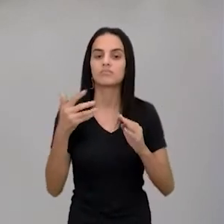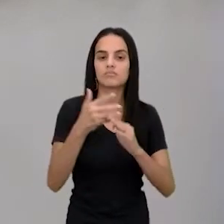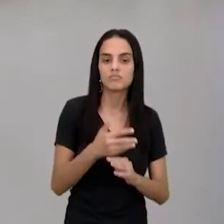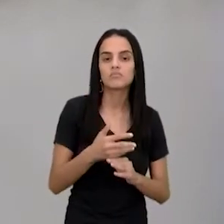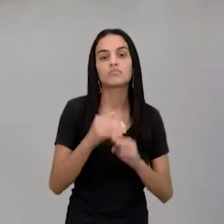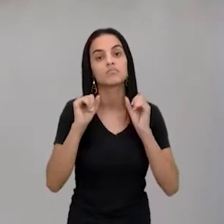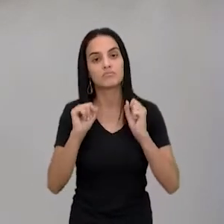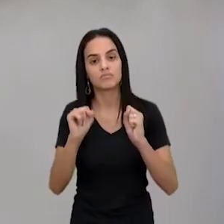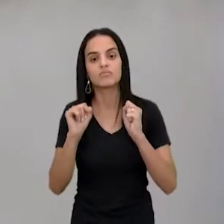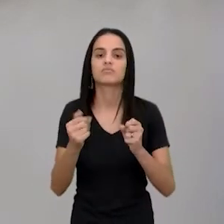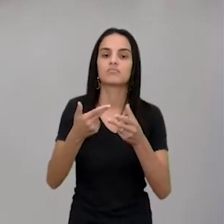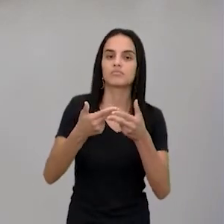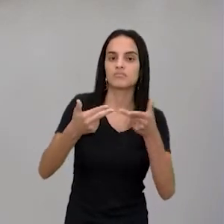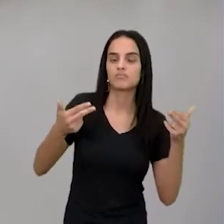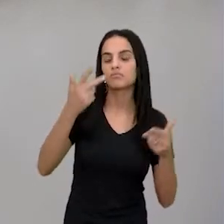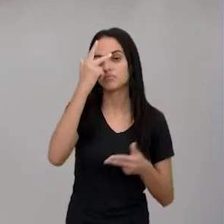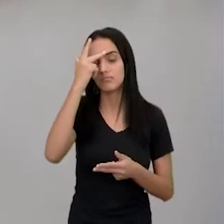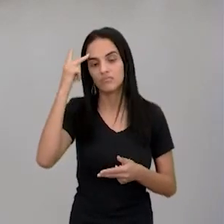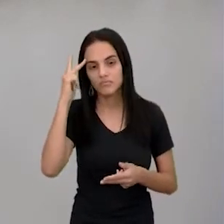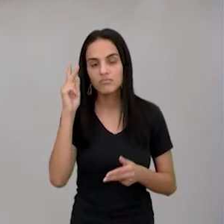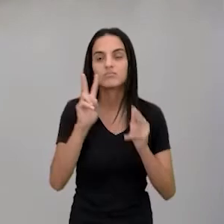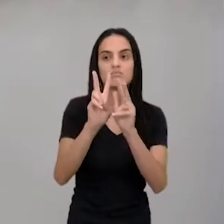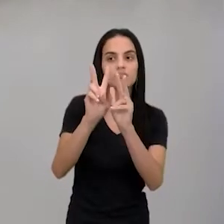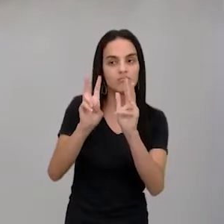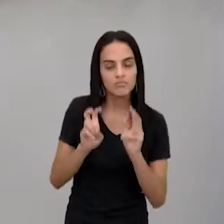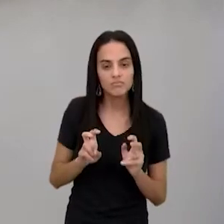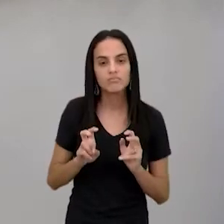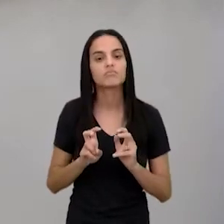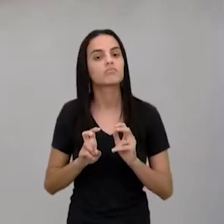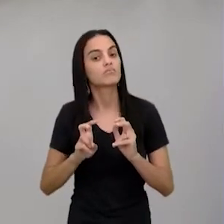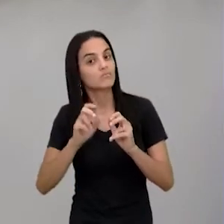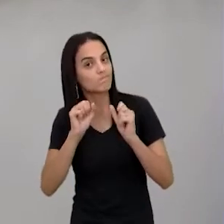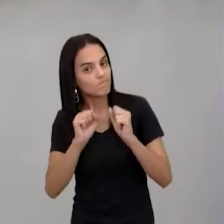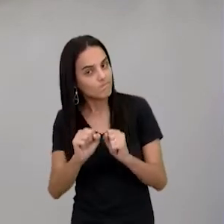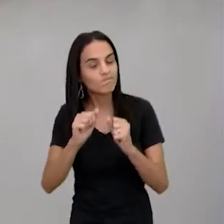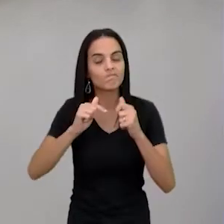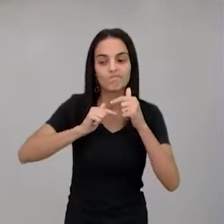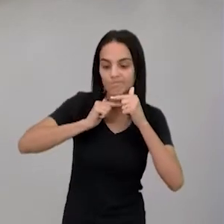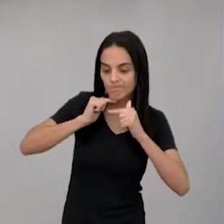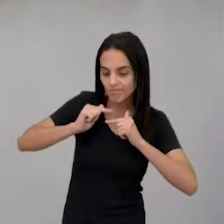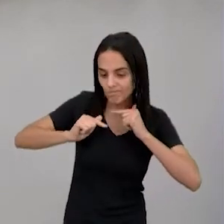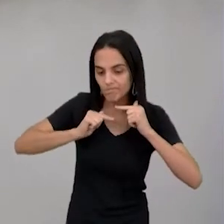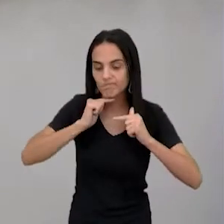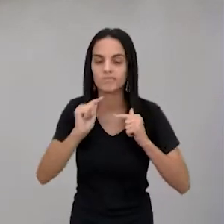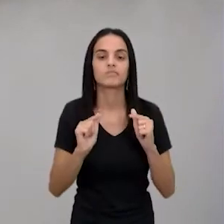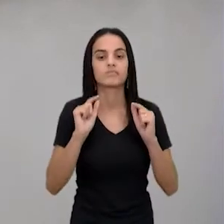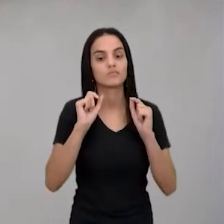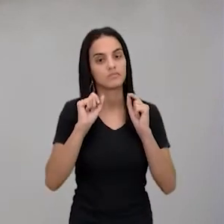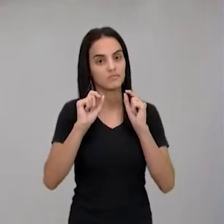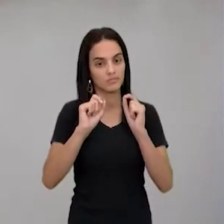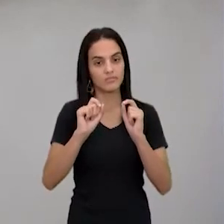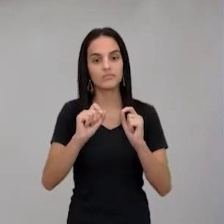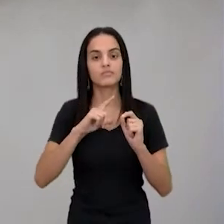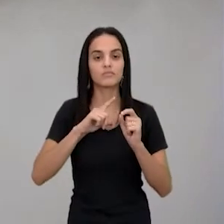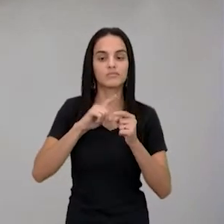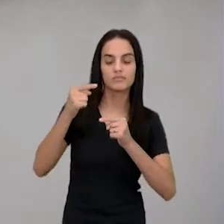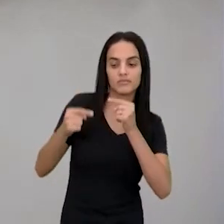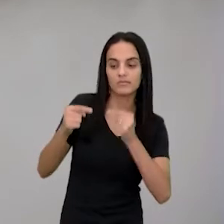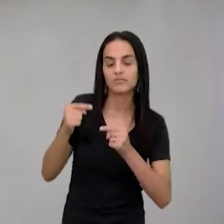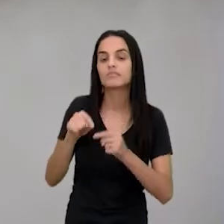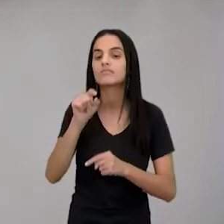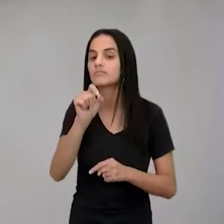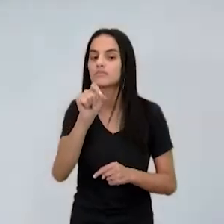lucro? Eu lembro que na década de 80 houve um debate muito grande, transição da década de 70 para 80, porque até